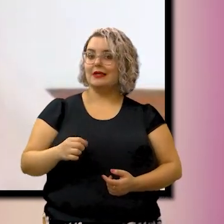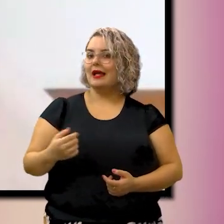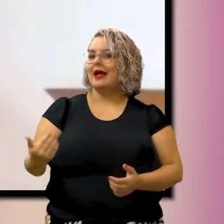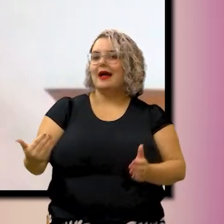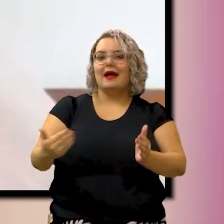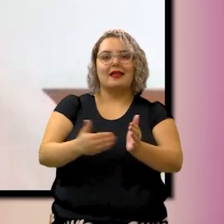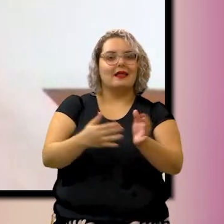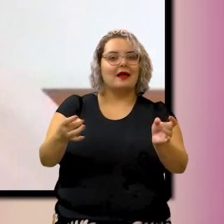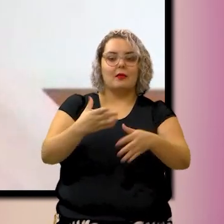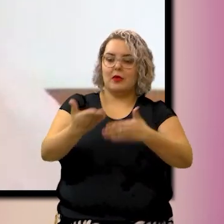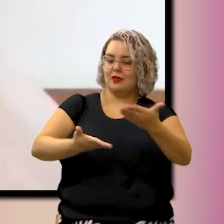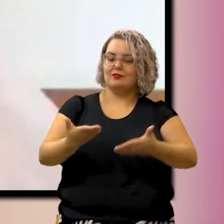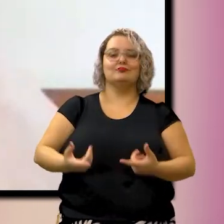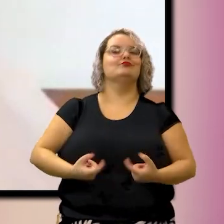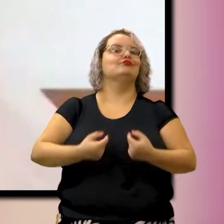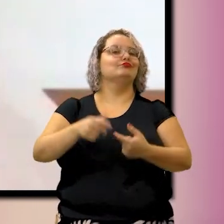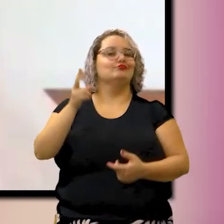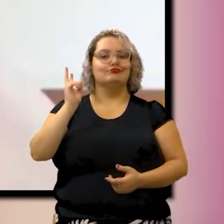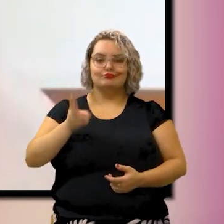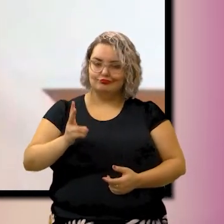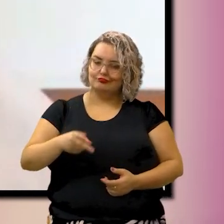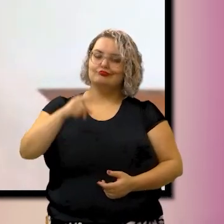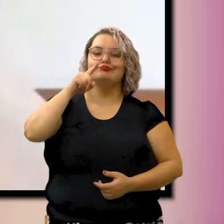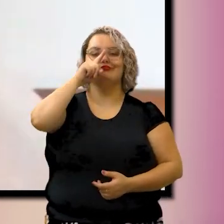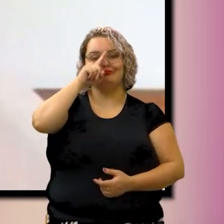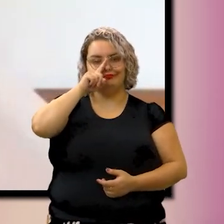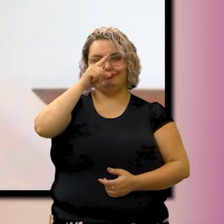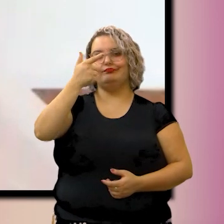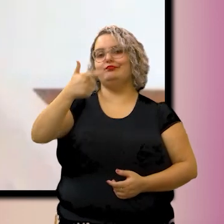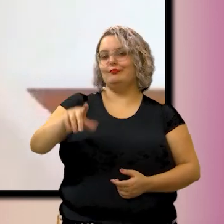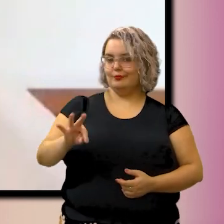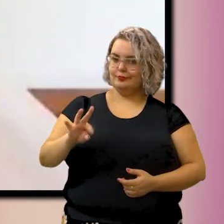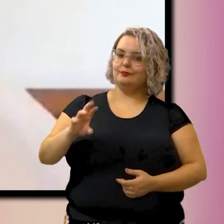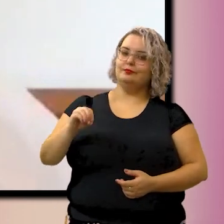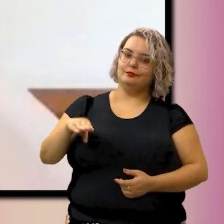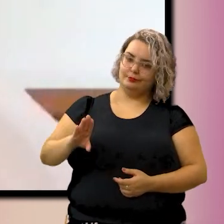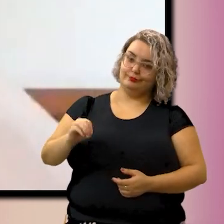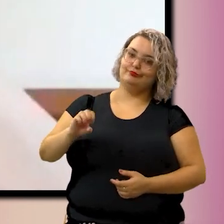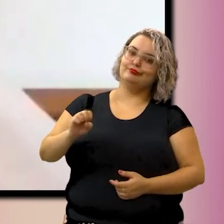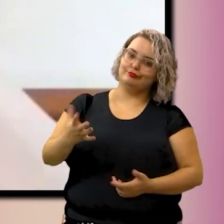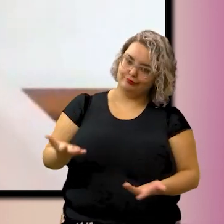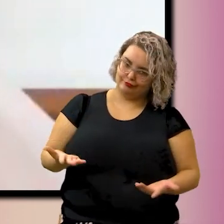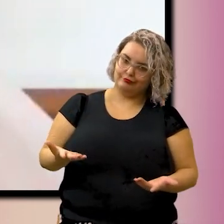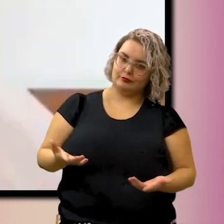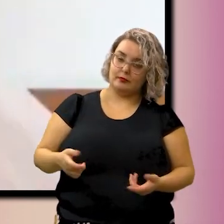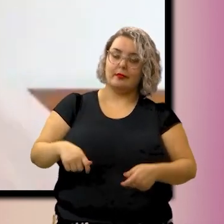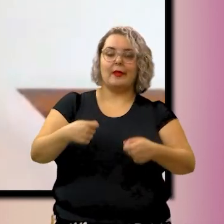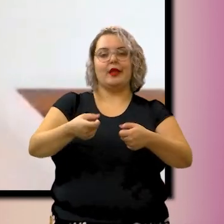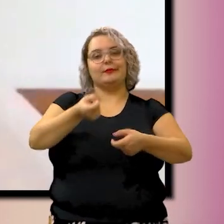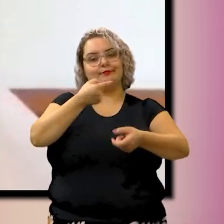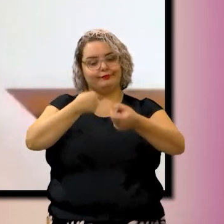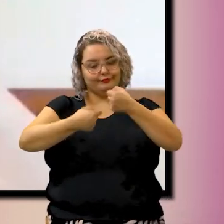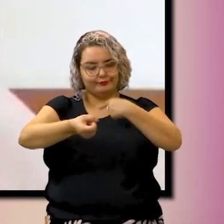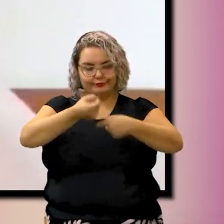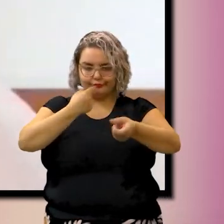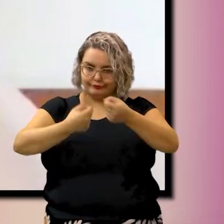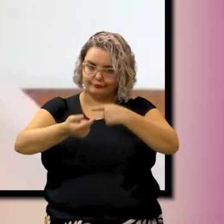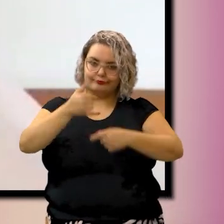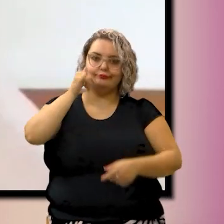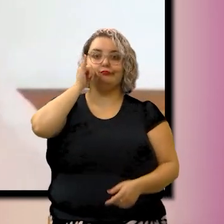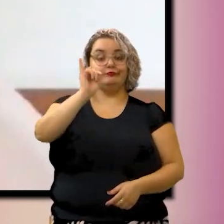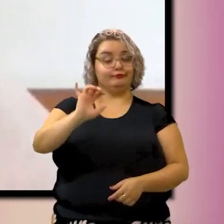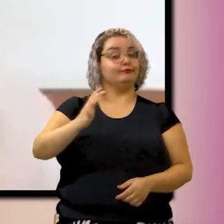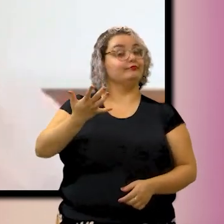não tiver tratado o câncer, essa pessoa sempre vai estar em risco de ter novamente a trombose. E aí a gente precisa dar